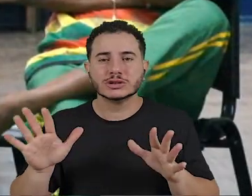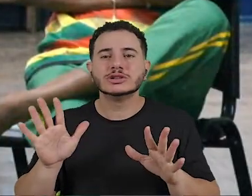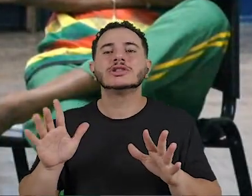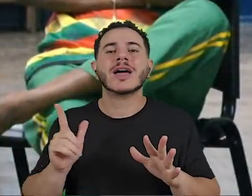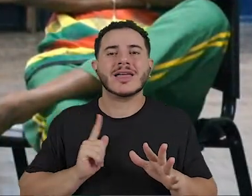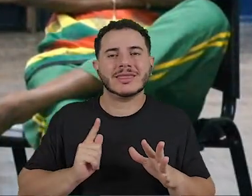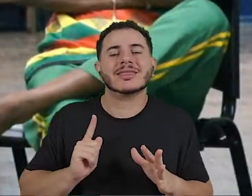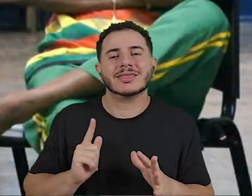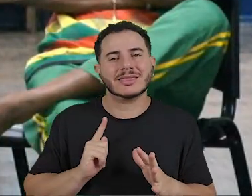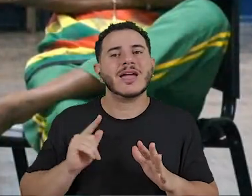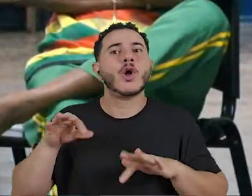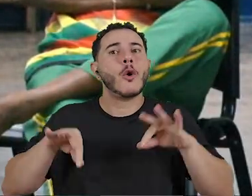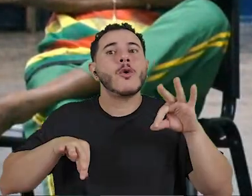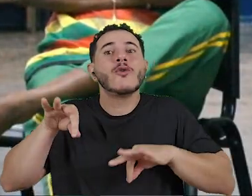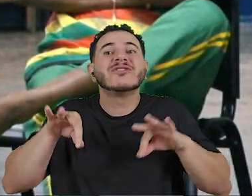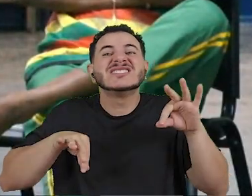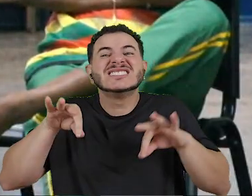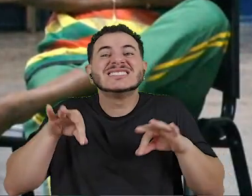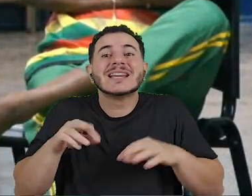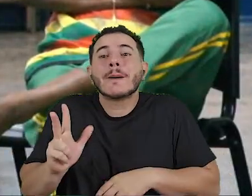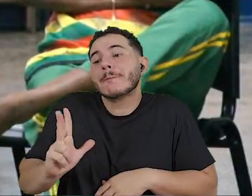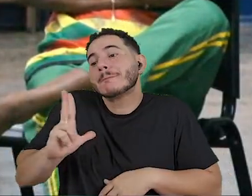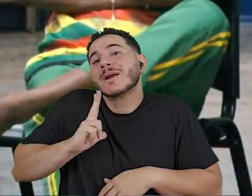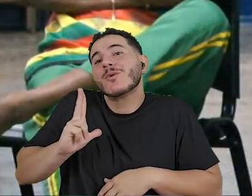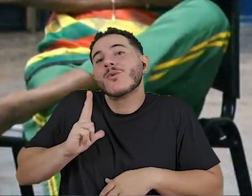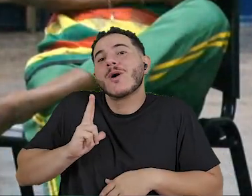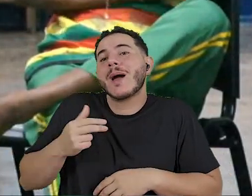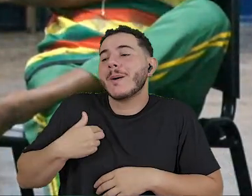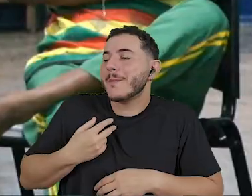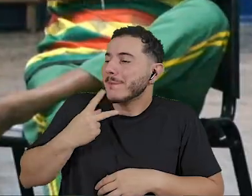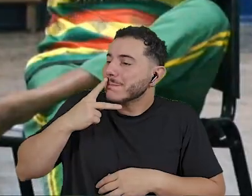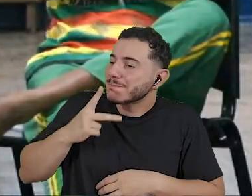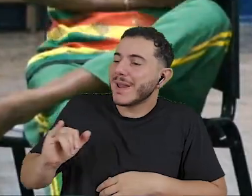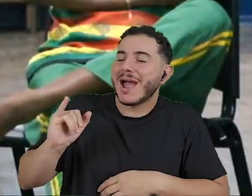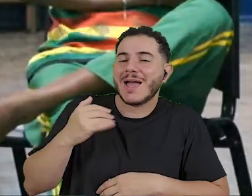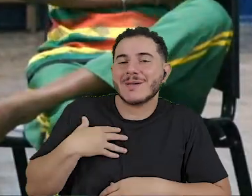particular com o mestre Walter. Foi isso.